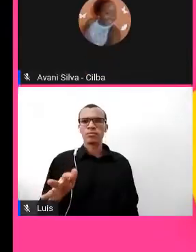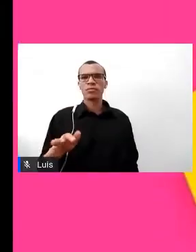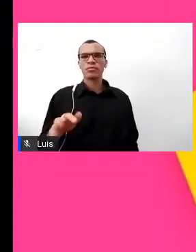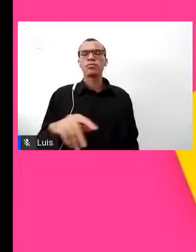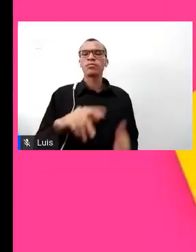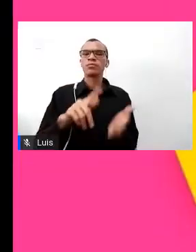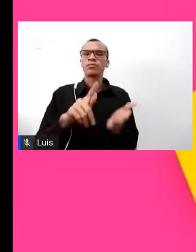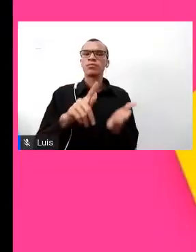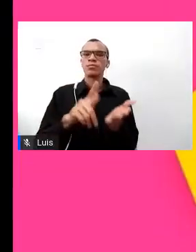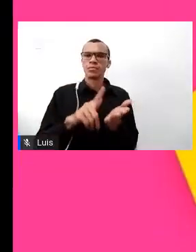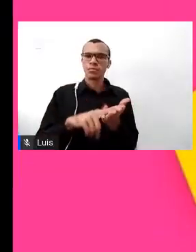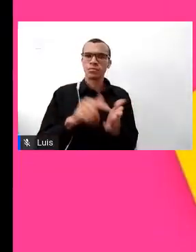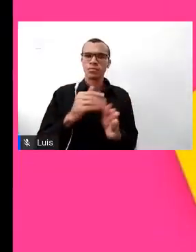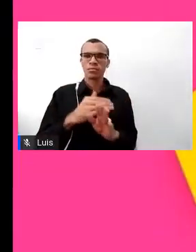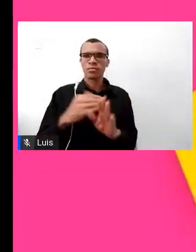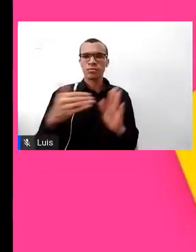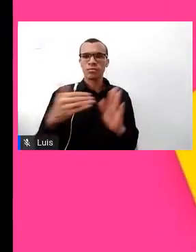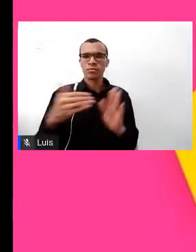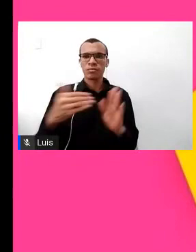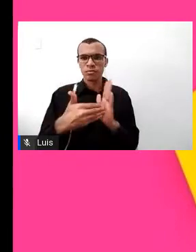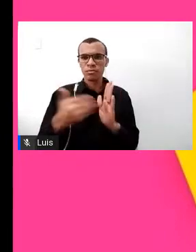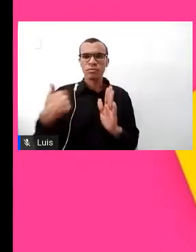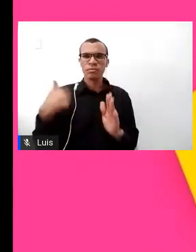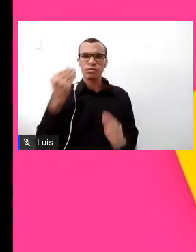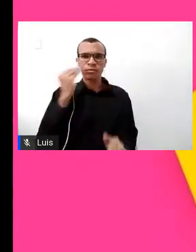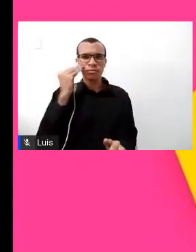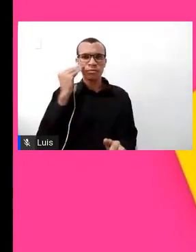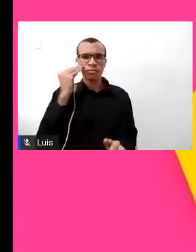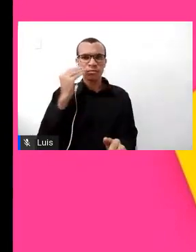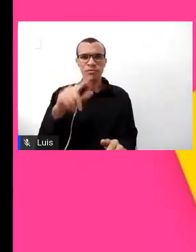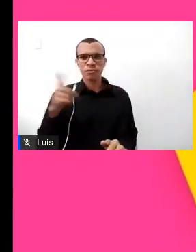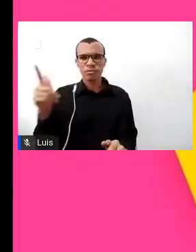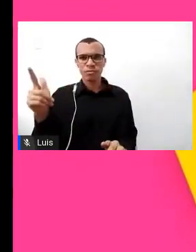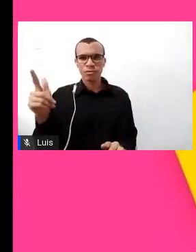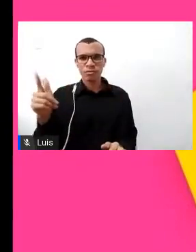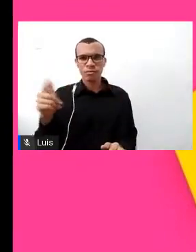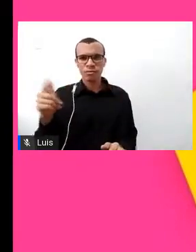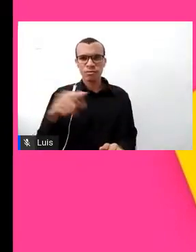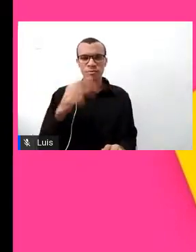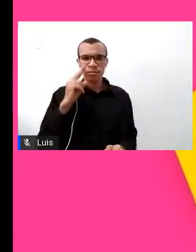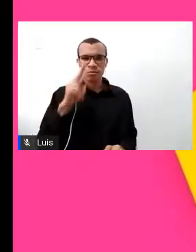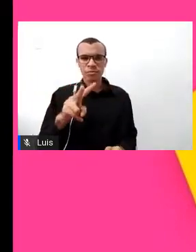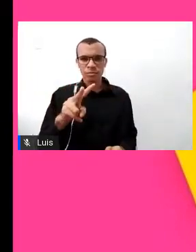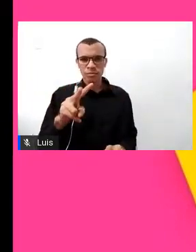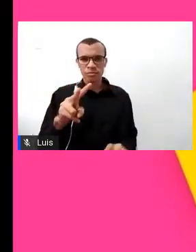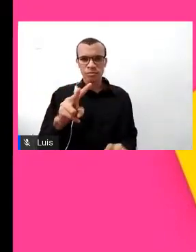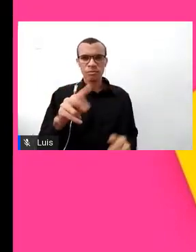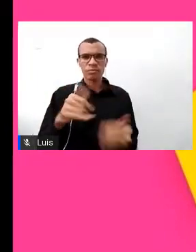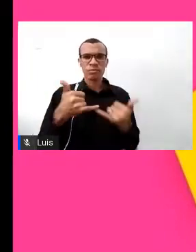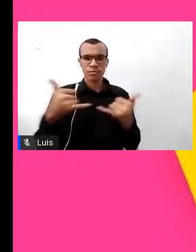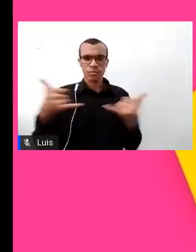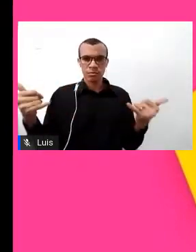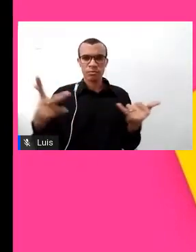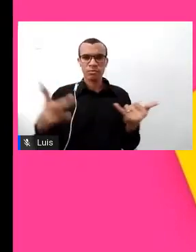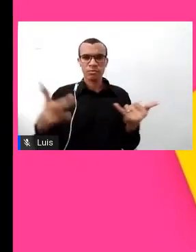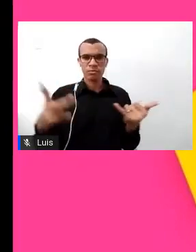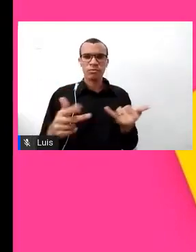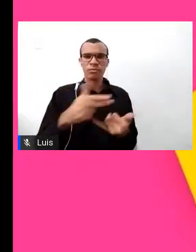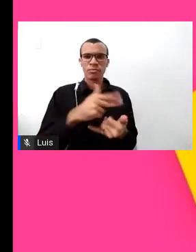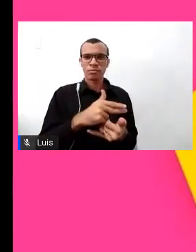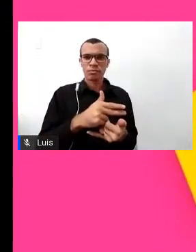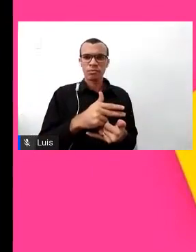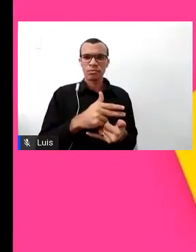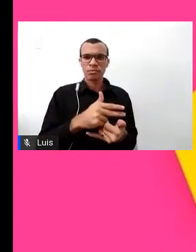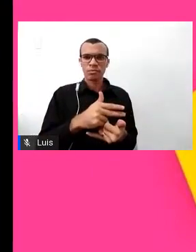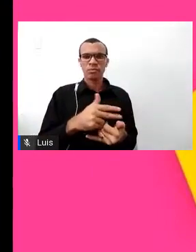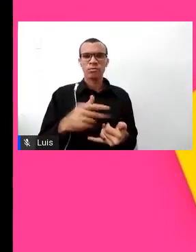aqui, ó, do outro lado, só para vocês perceberem, ó, as linhas de corte sem o risco da própria